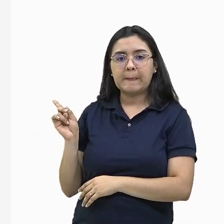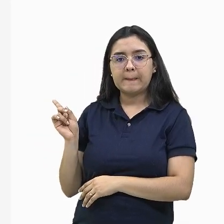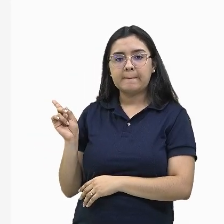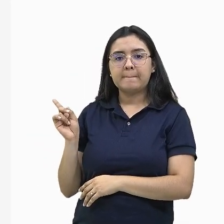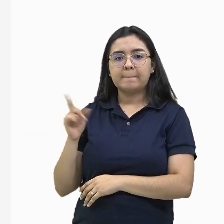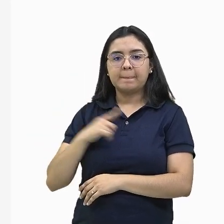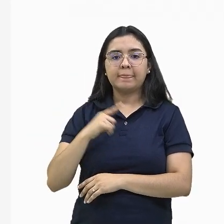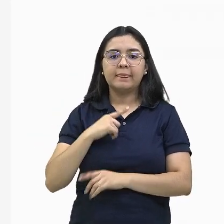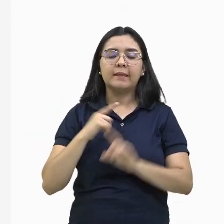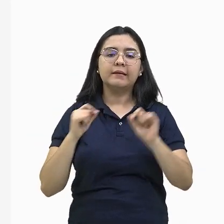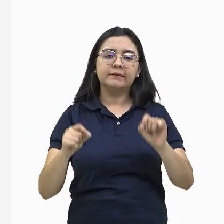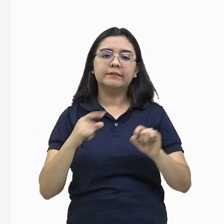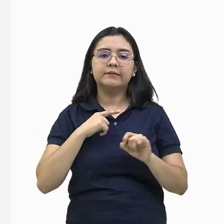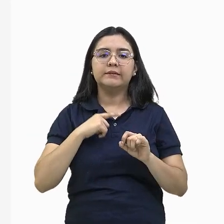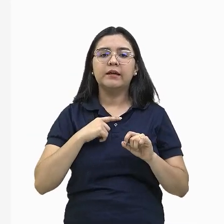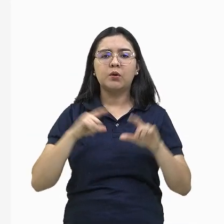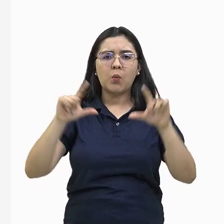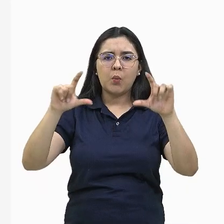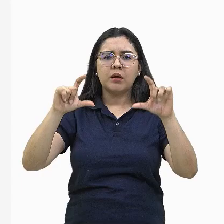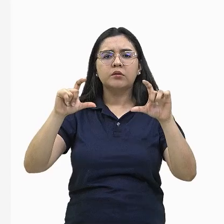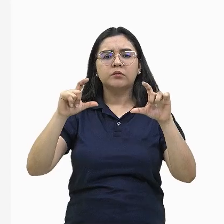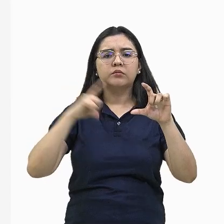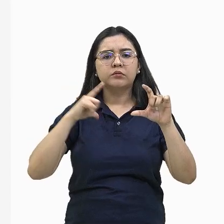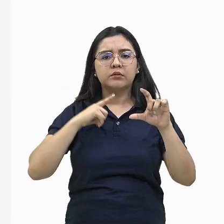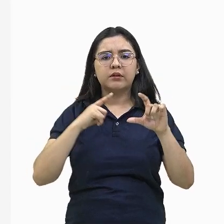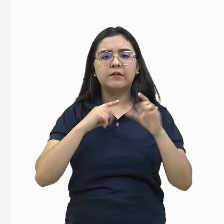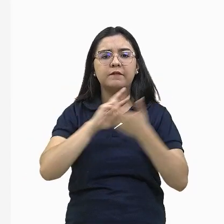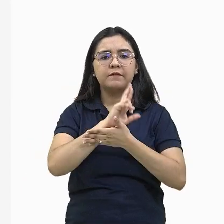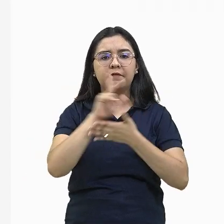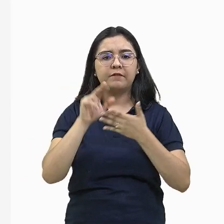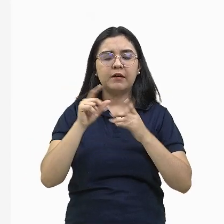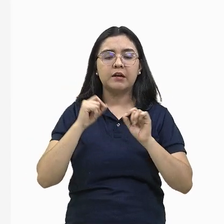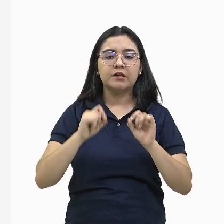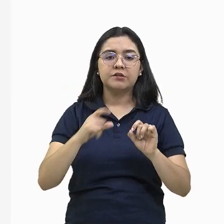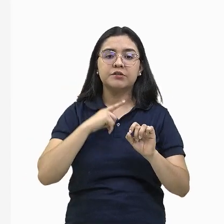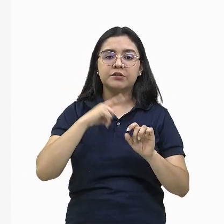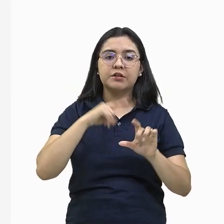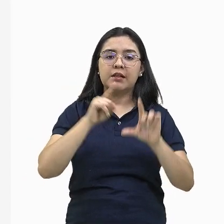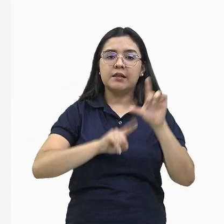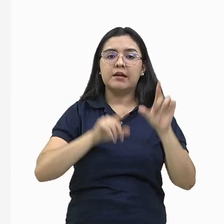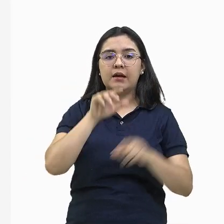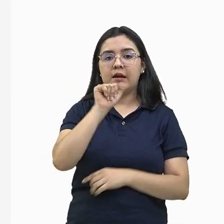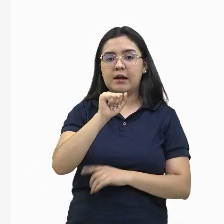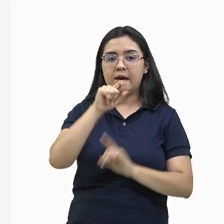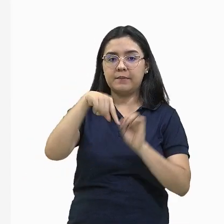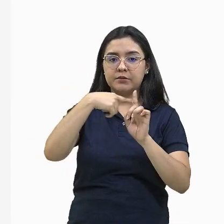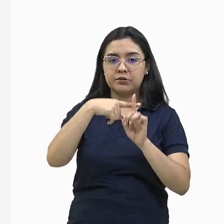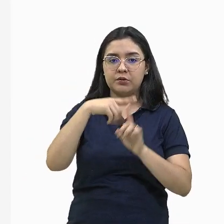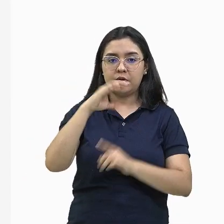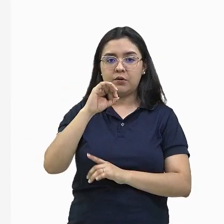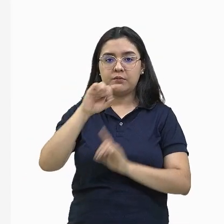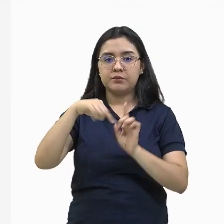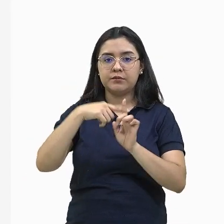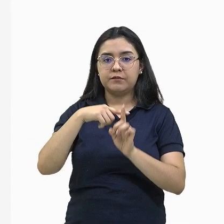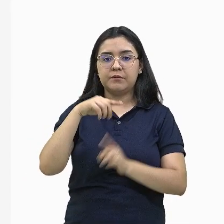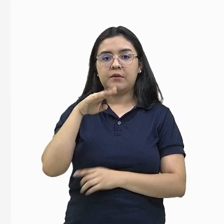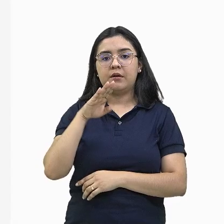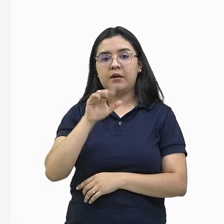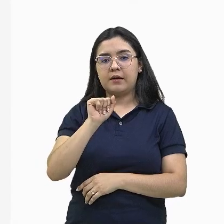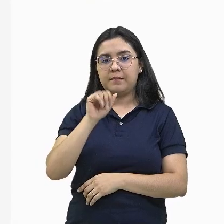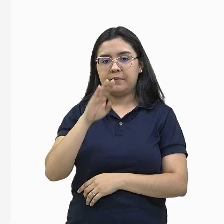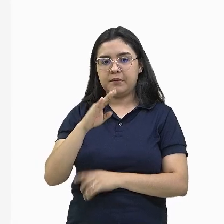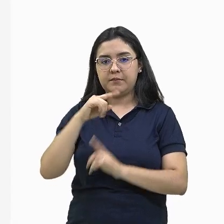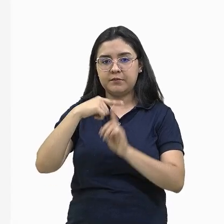um quadro, e nesse quadro nós observamos várias letras com sinais. Temos aí A, positivo, O positivo,